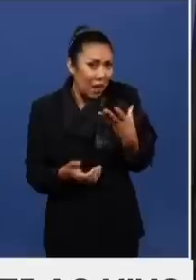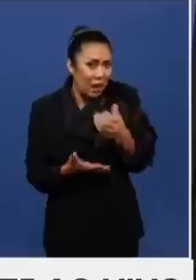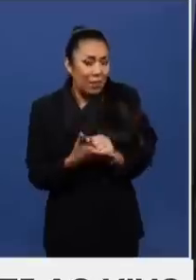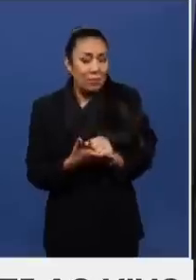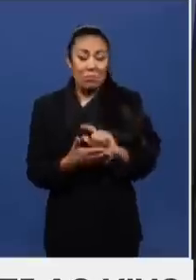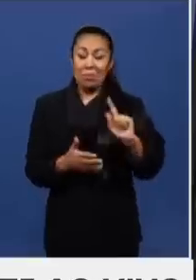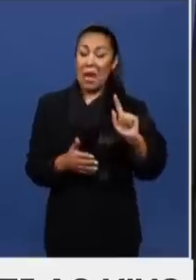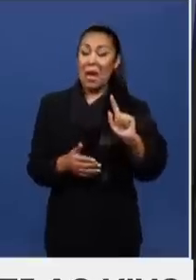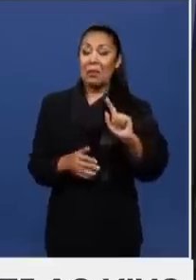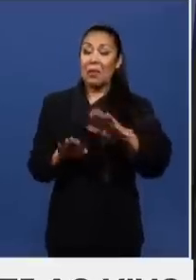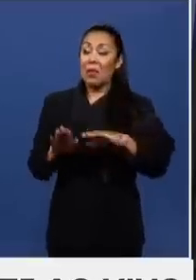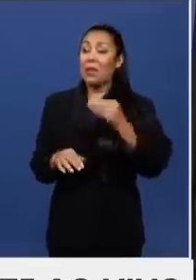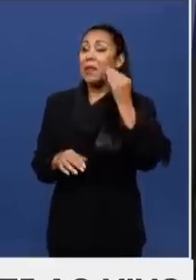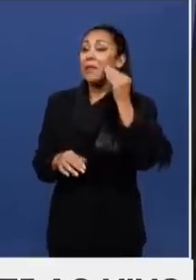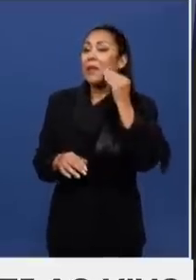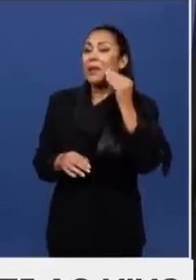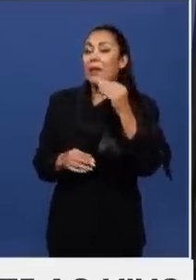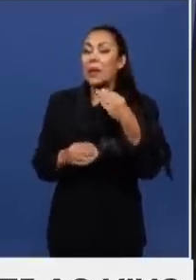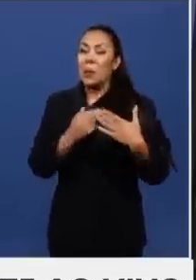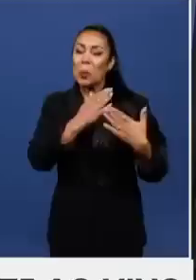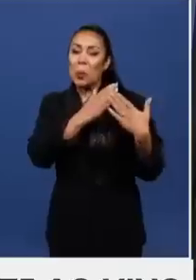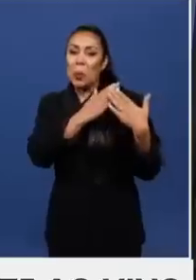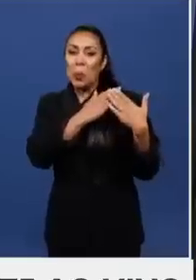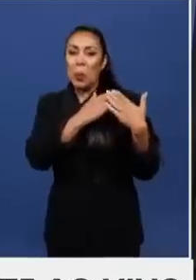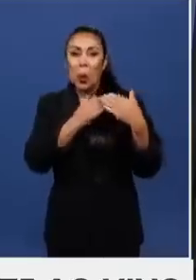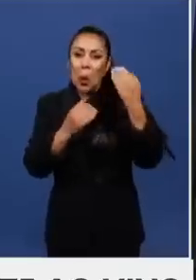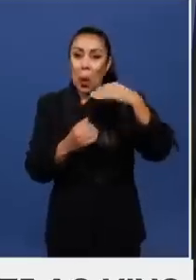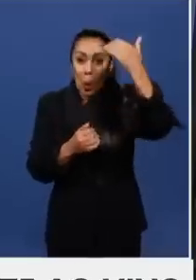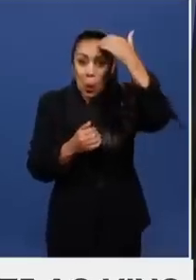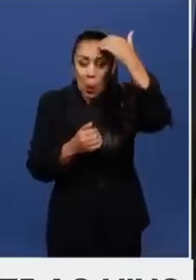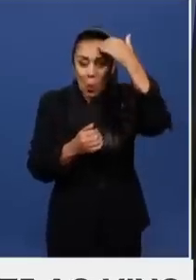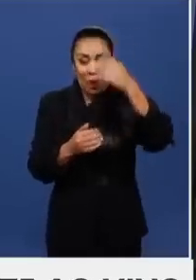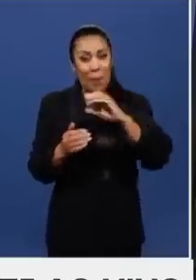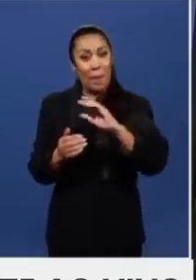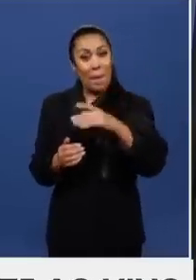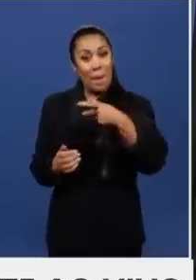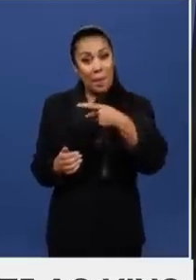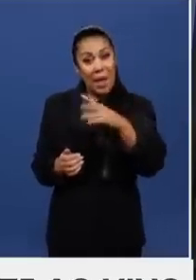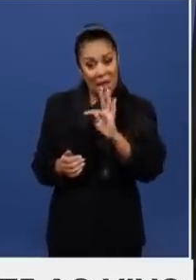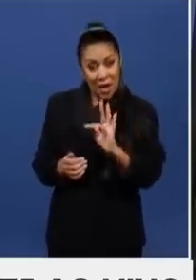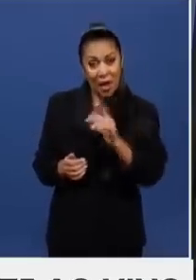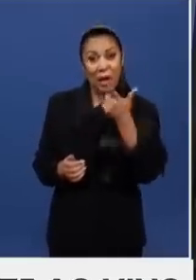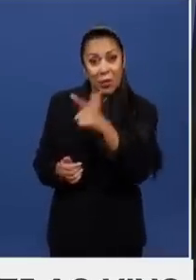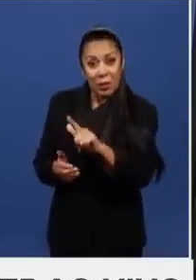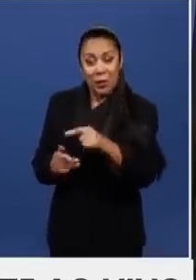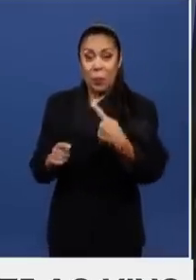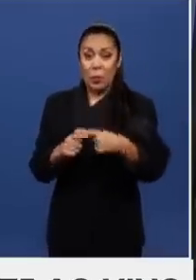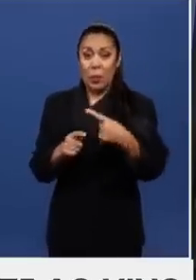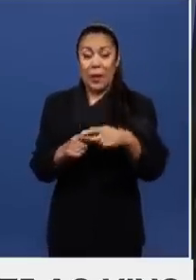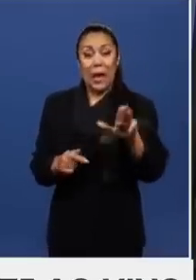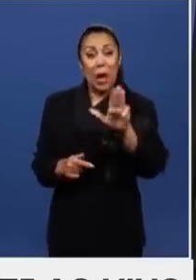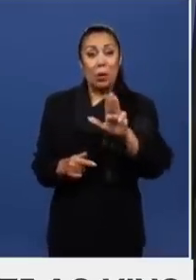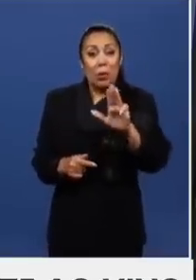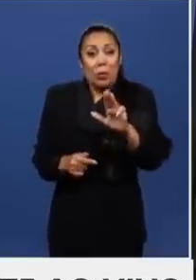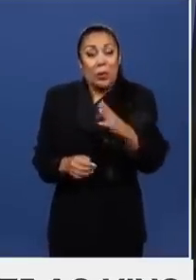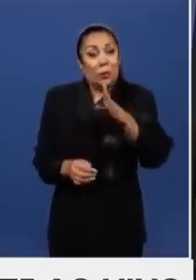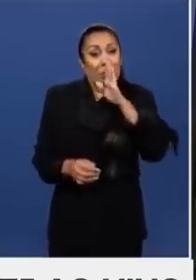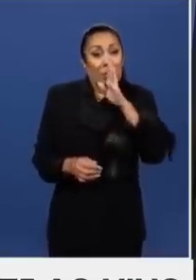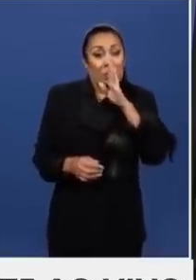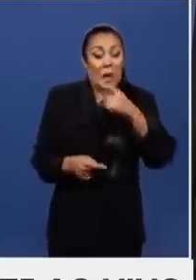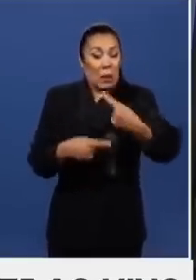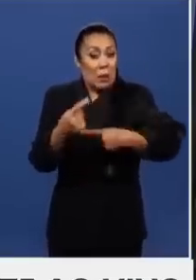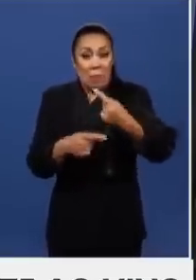está tentando colocar a culpa dessa história no PT e está conseguindo, porque o Lula não está levando o assunto para o